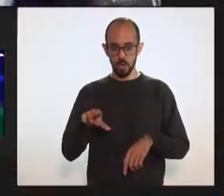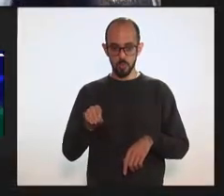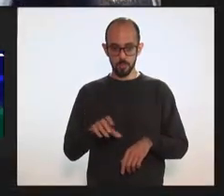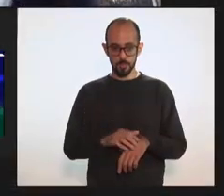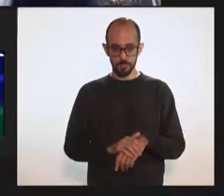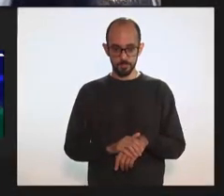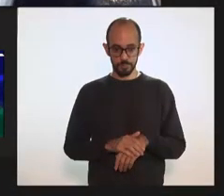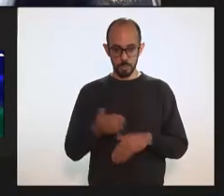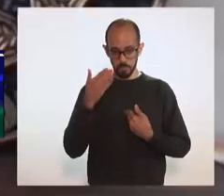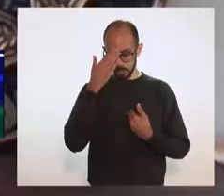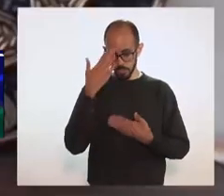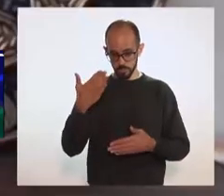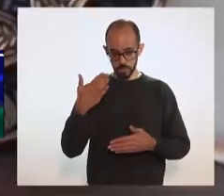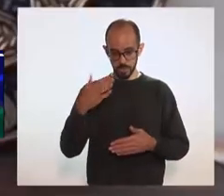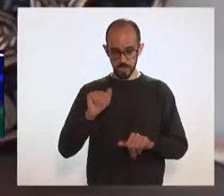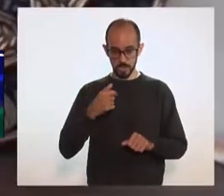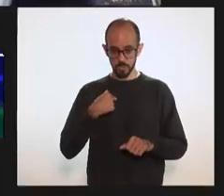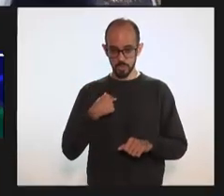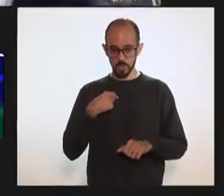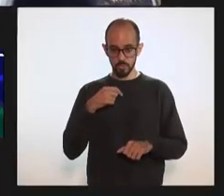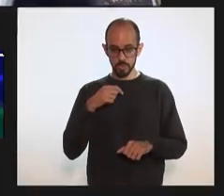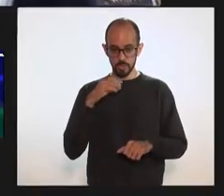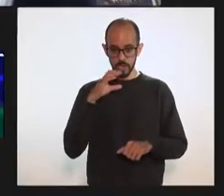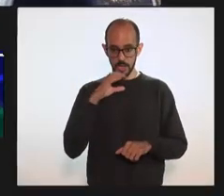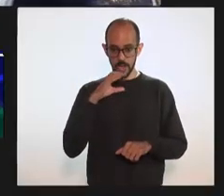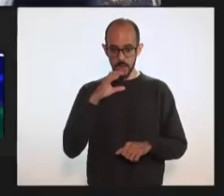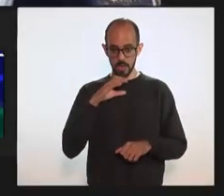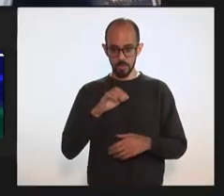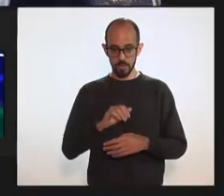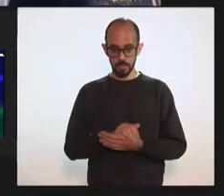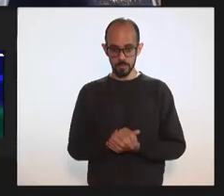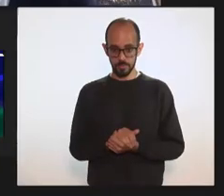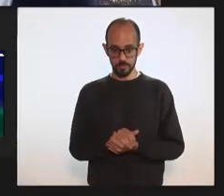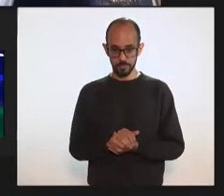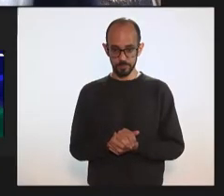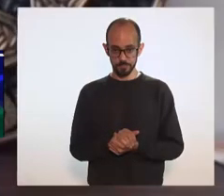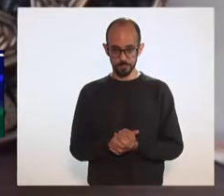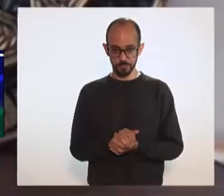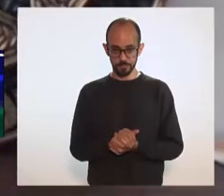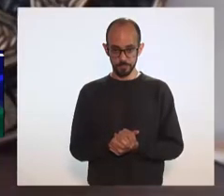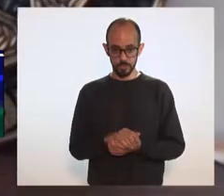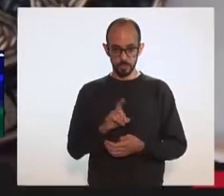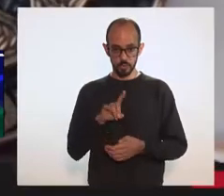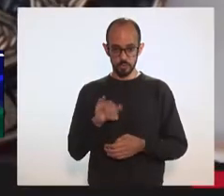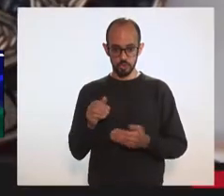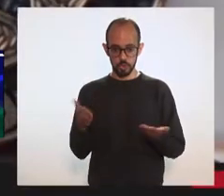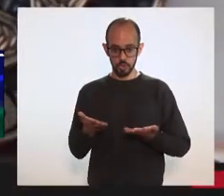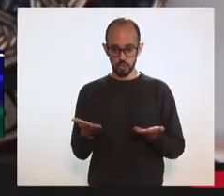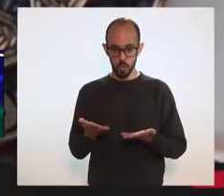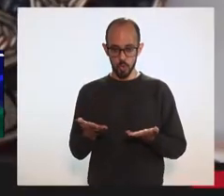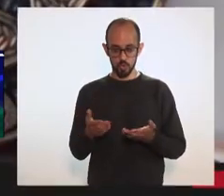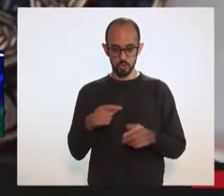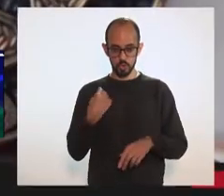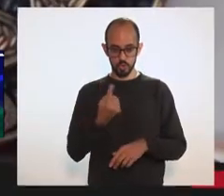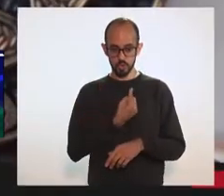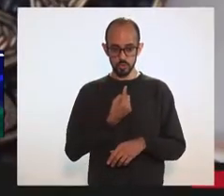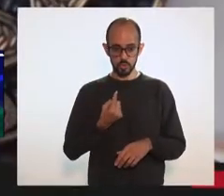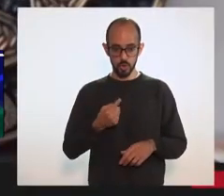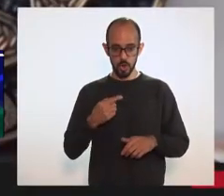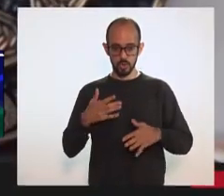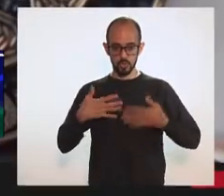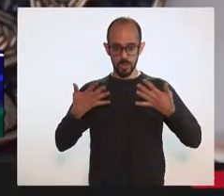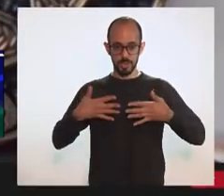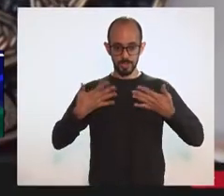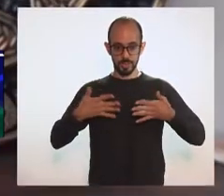Presidente, obrigado. Você bem breve. Boa tarde, presidente. No dia de hoje, nós, com muita